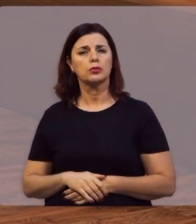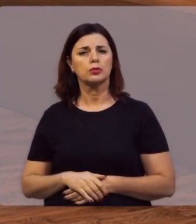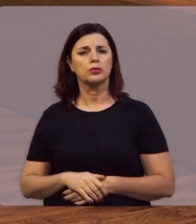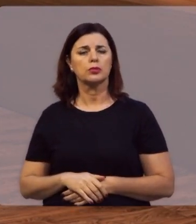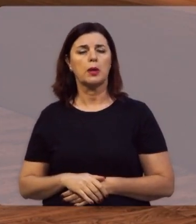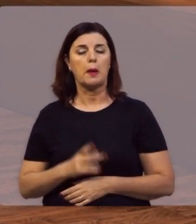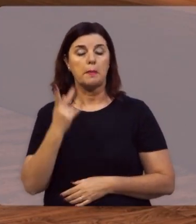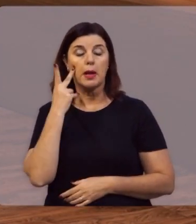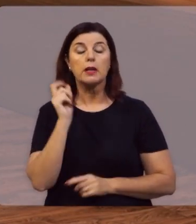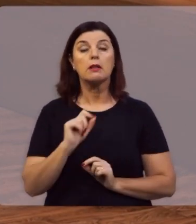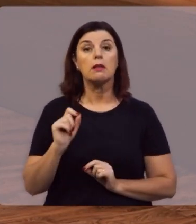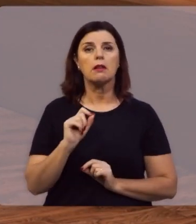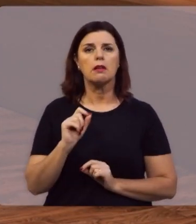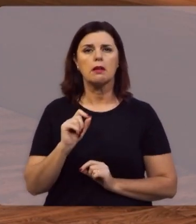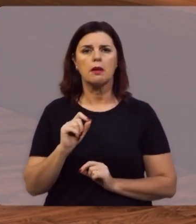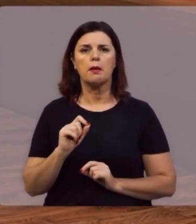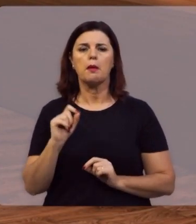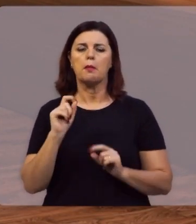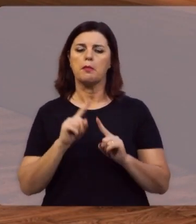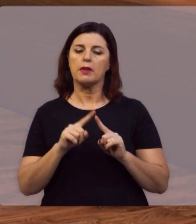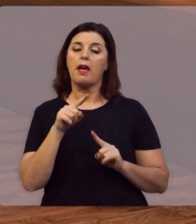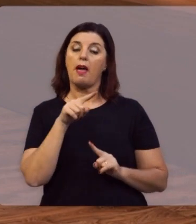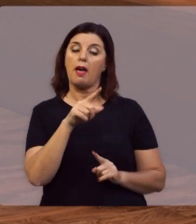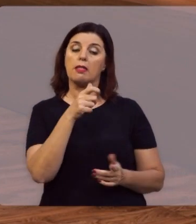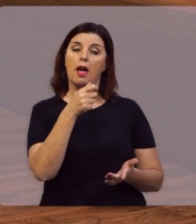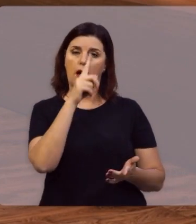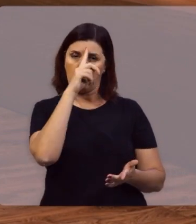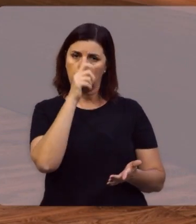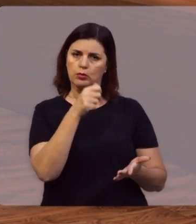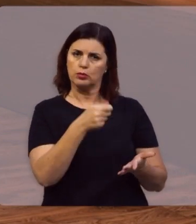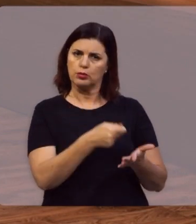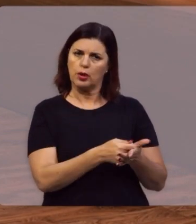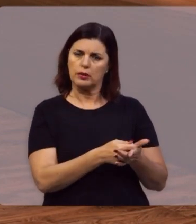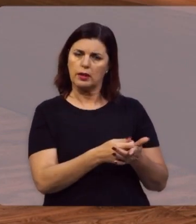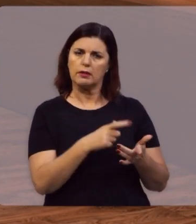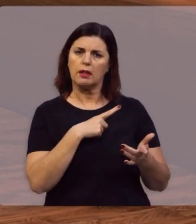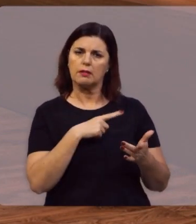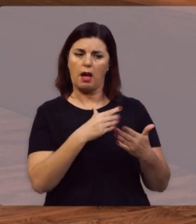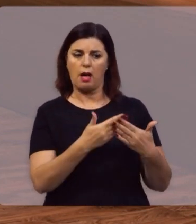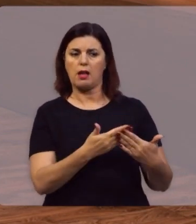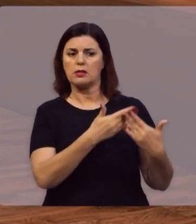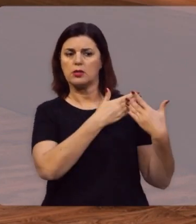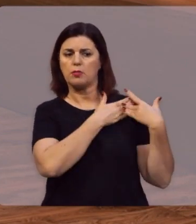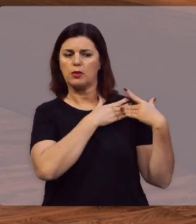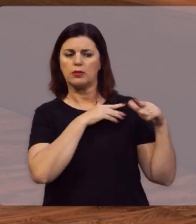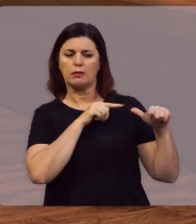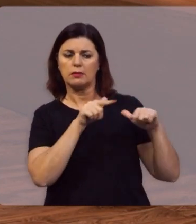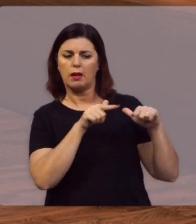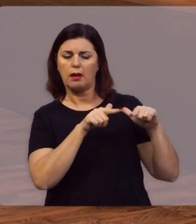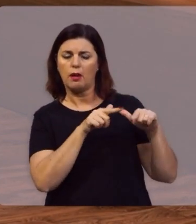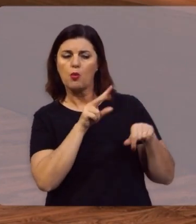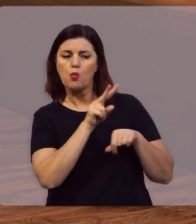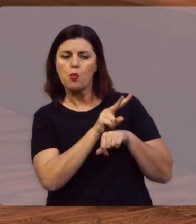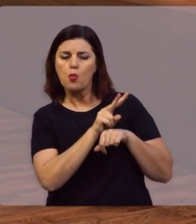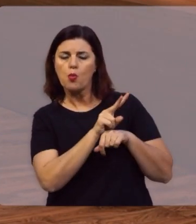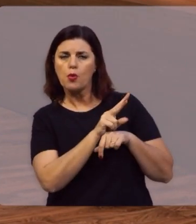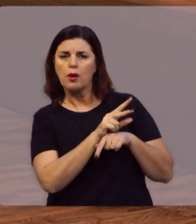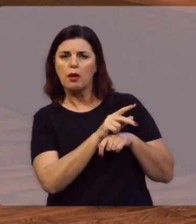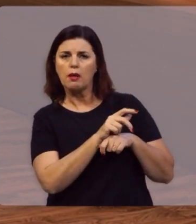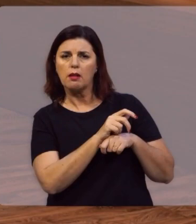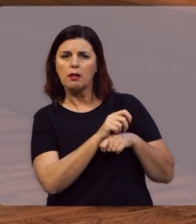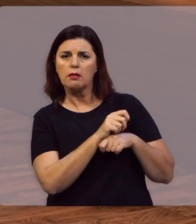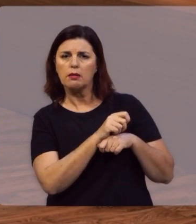para que porque esta autoridade constituída está encarregada desse serviço de gerir os recursos